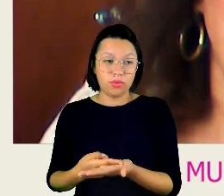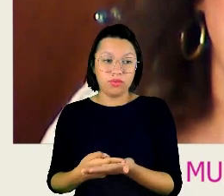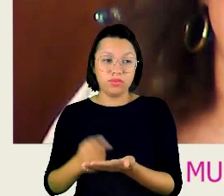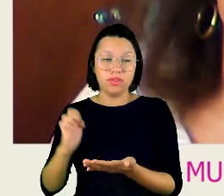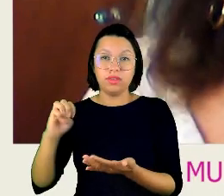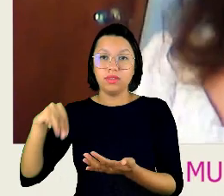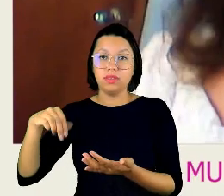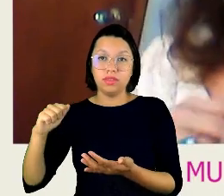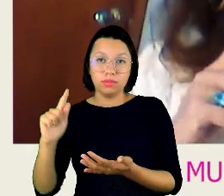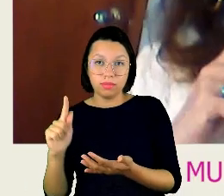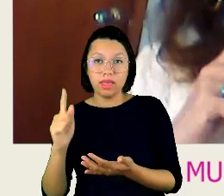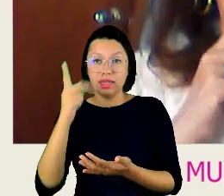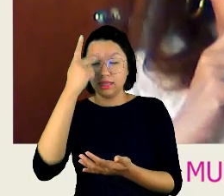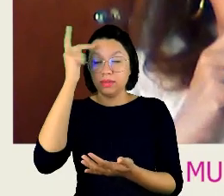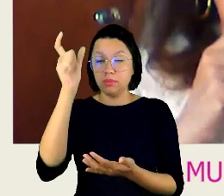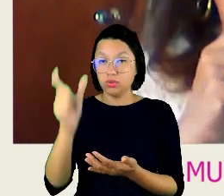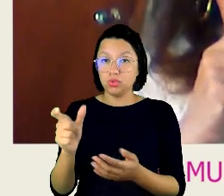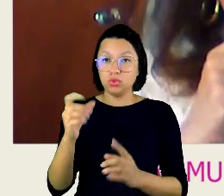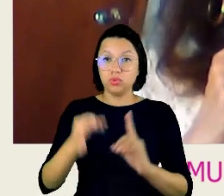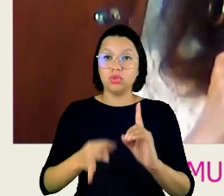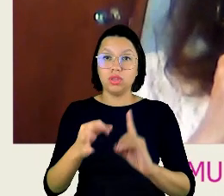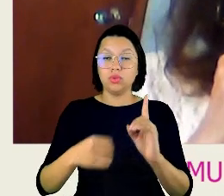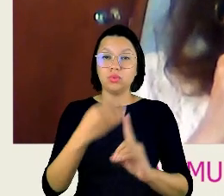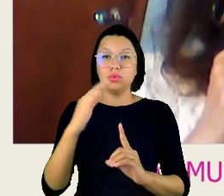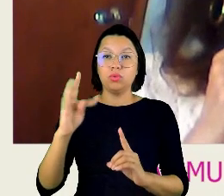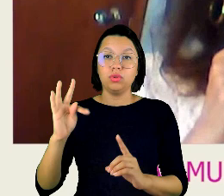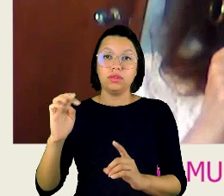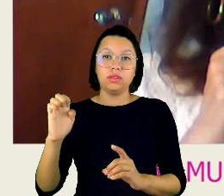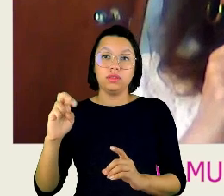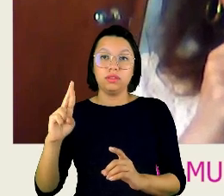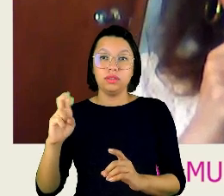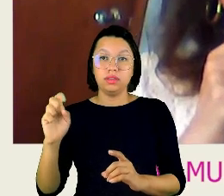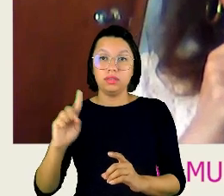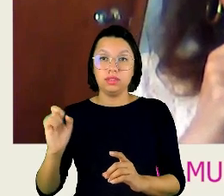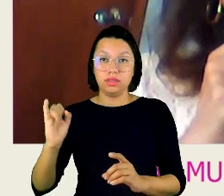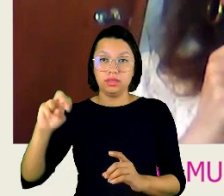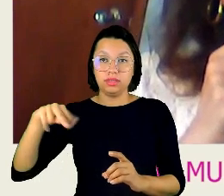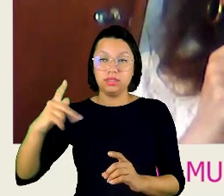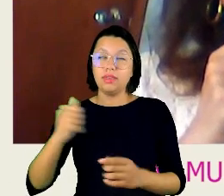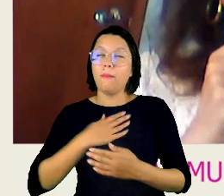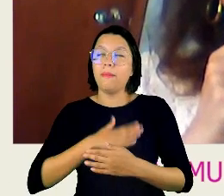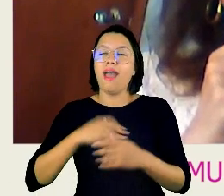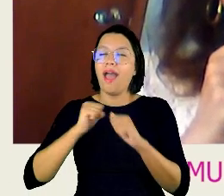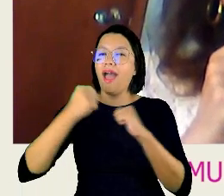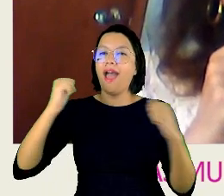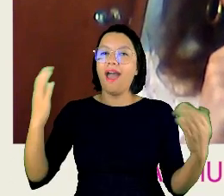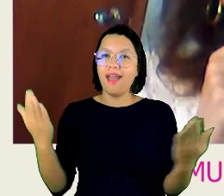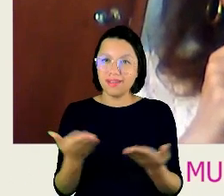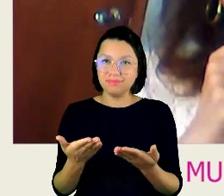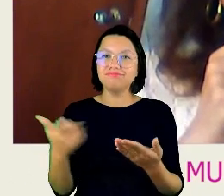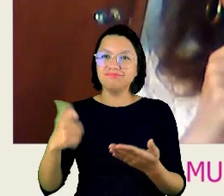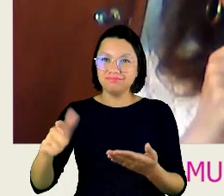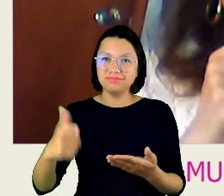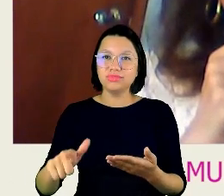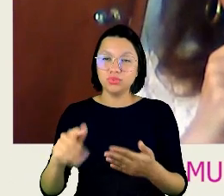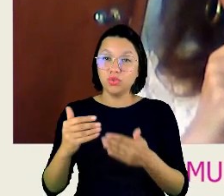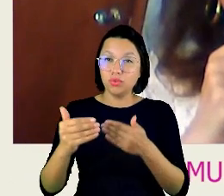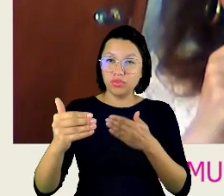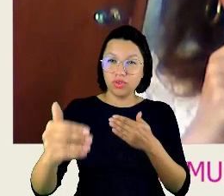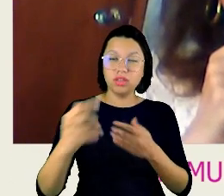A EMAG, na pessoa da doutora Terezinha, dizer que é um prazer enorme estar aqui mais uma vez, para a gente seguir